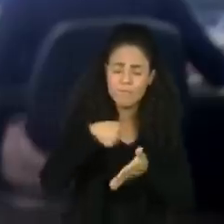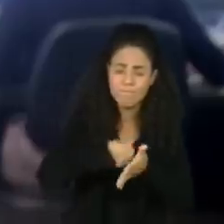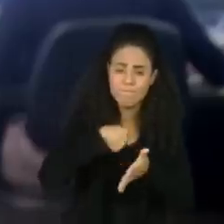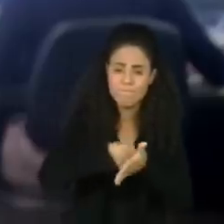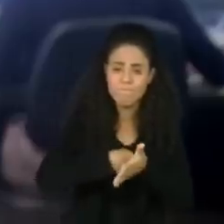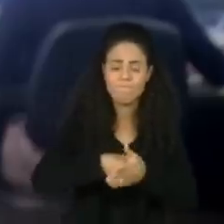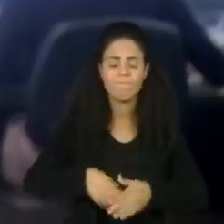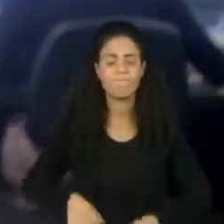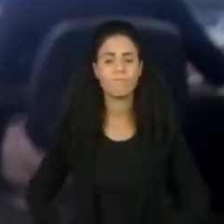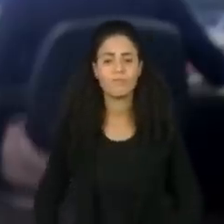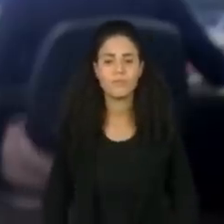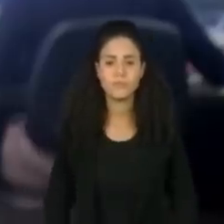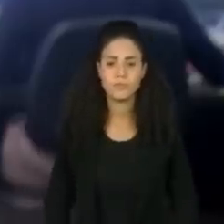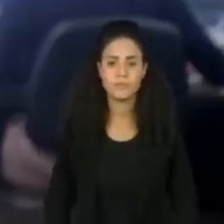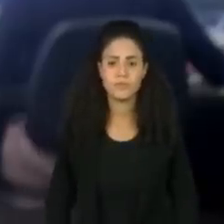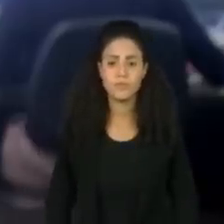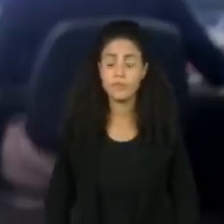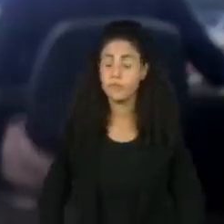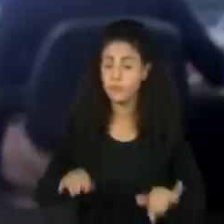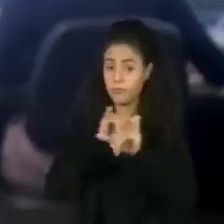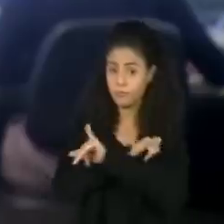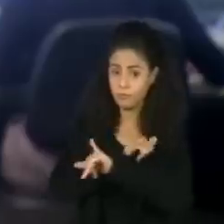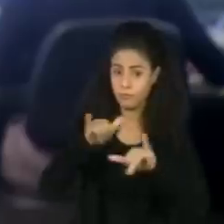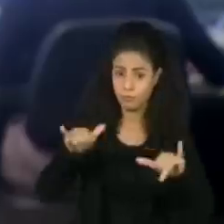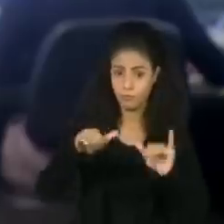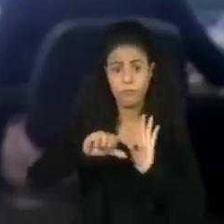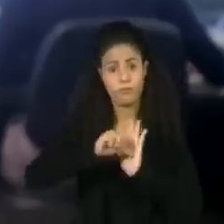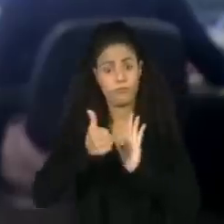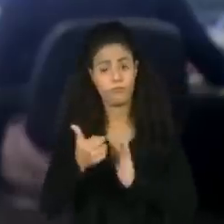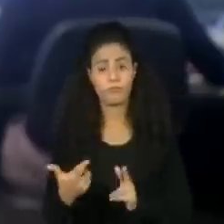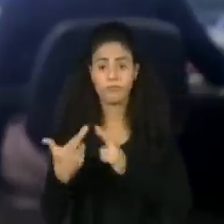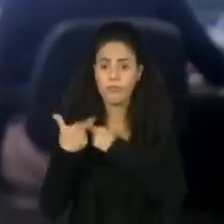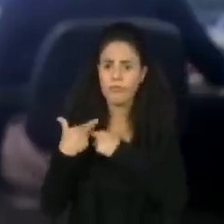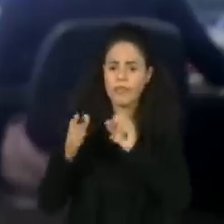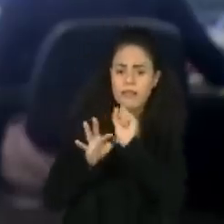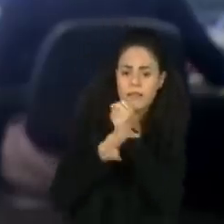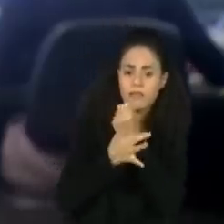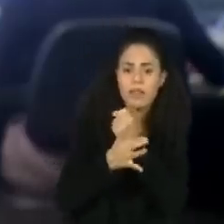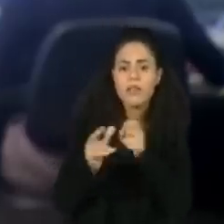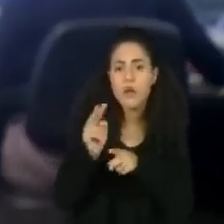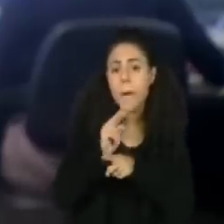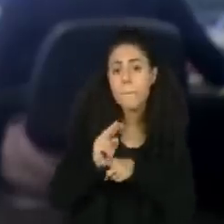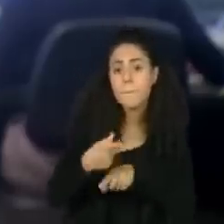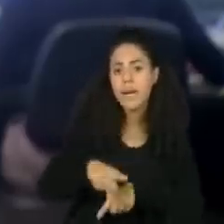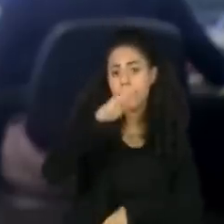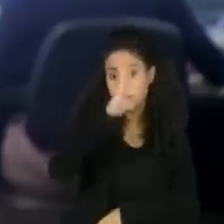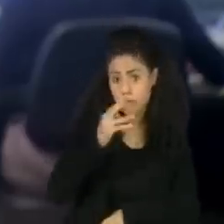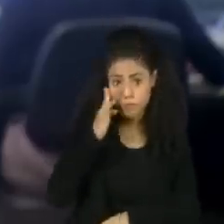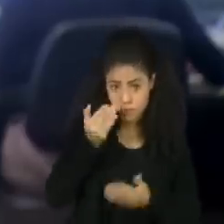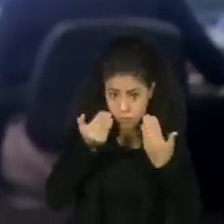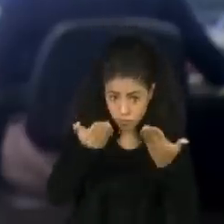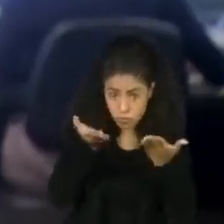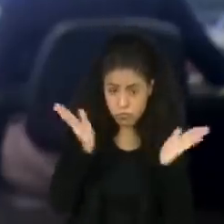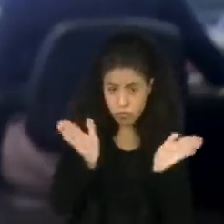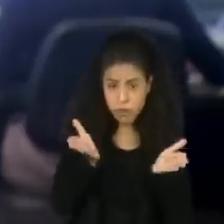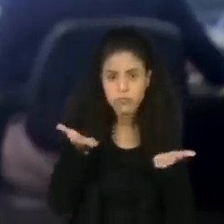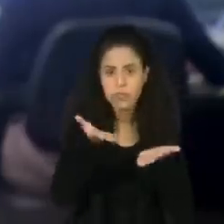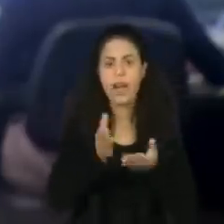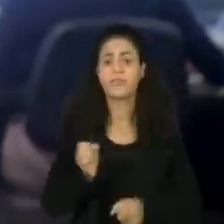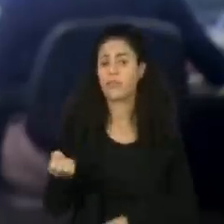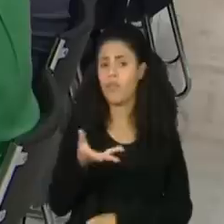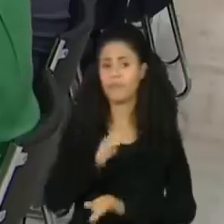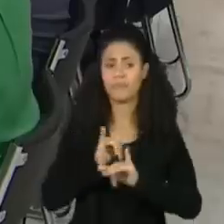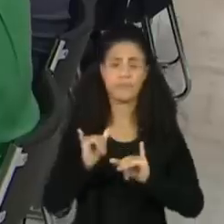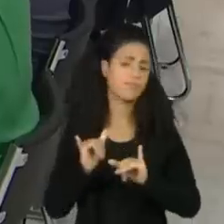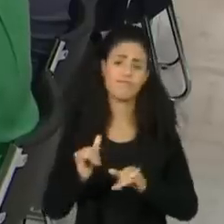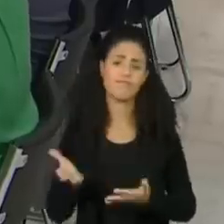Oi e esse descaso demonstrado pelo primeiro responsável pela segurança interna do país que você viu aí na reportagem não